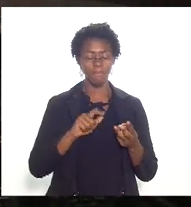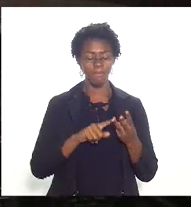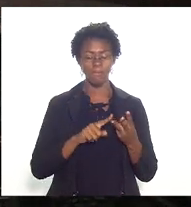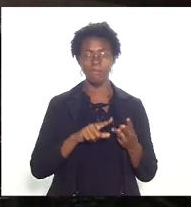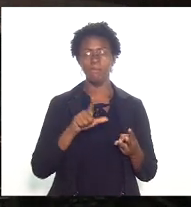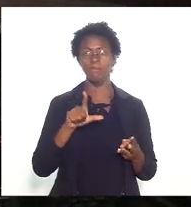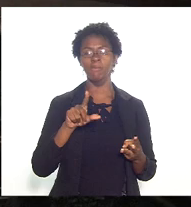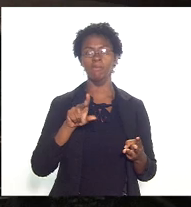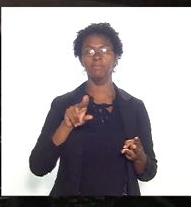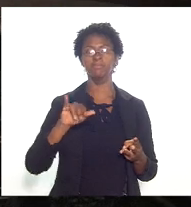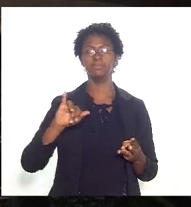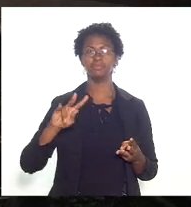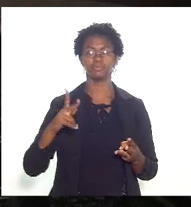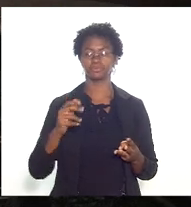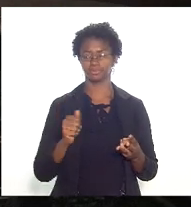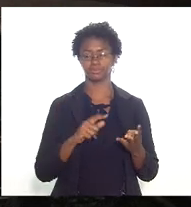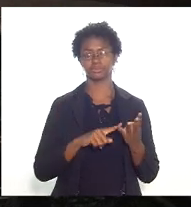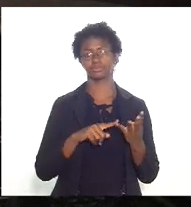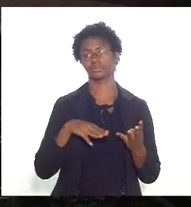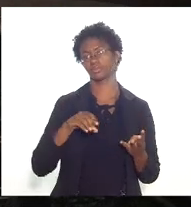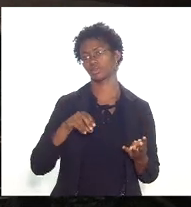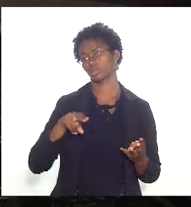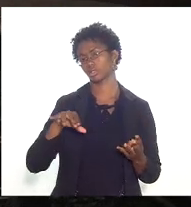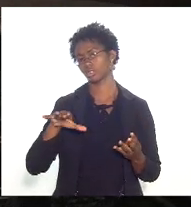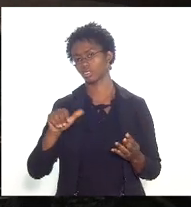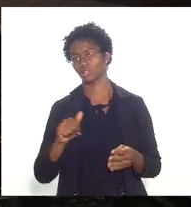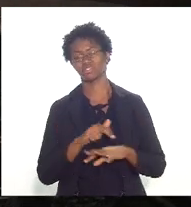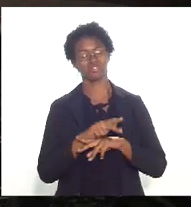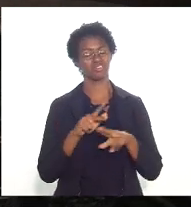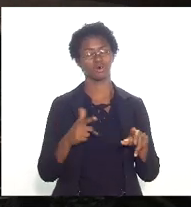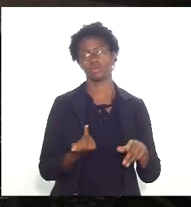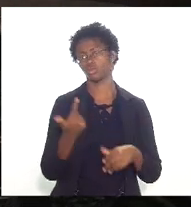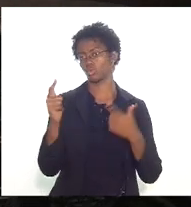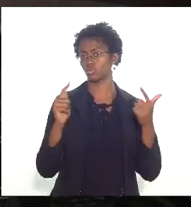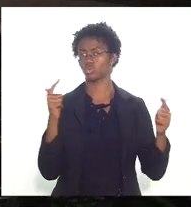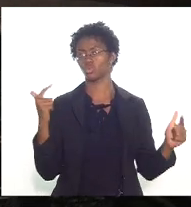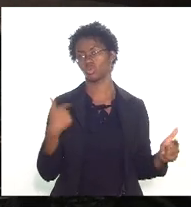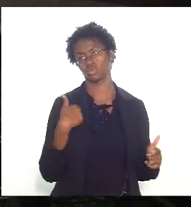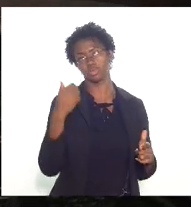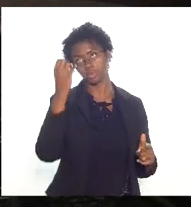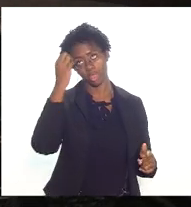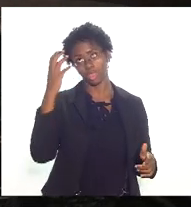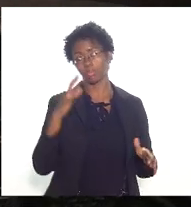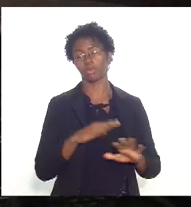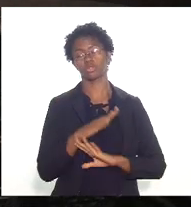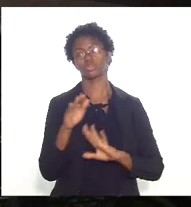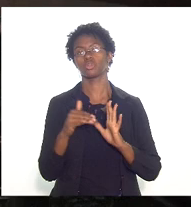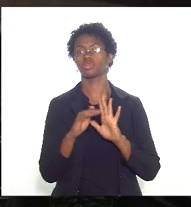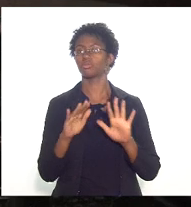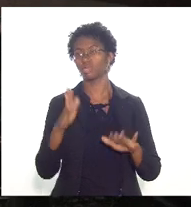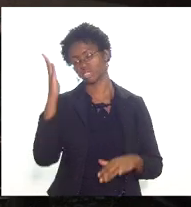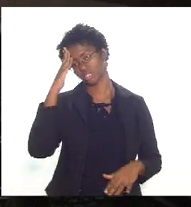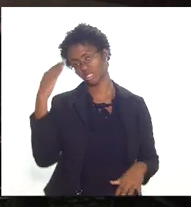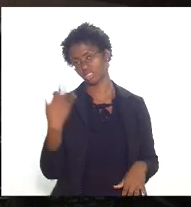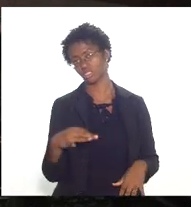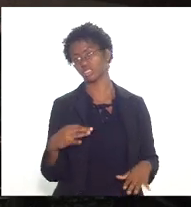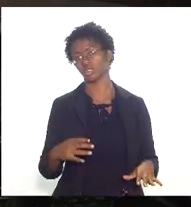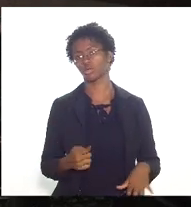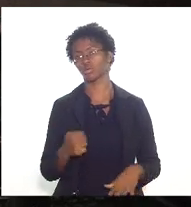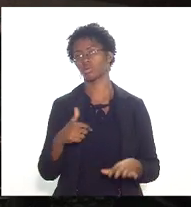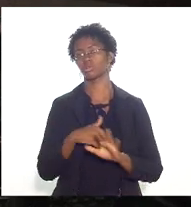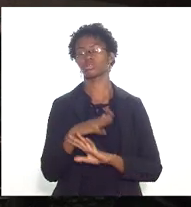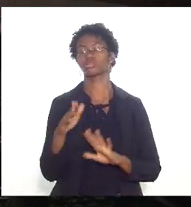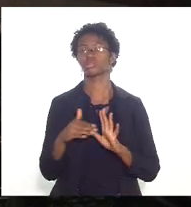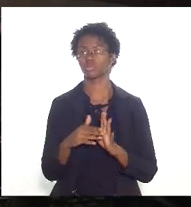deputada Lucinha Deputado da Mônica Francisco e tantos outros Desculpa não lembrar de todos nesse momento ou tem certeza que essa casa quase na totalidade